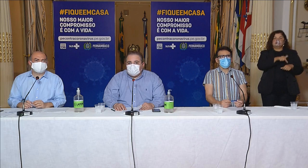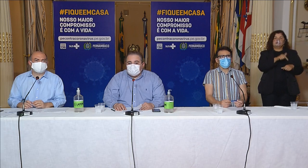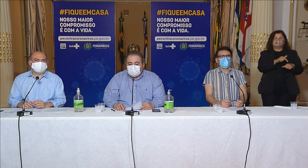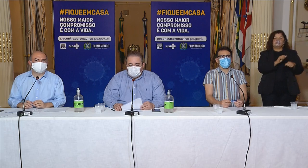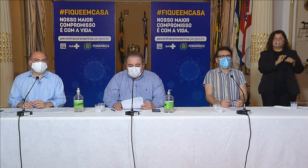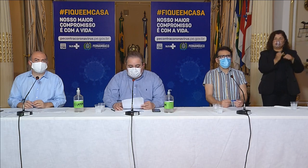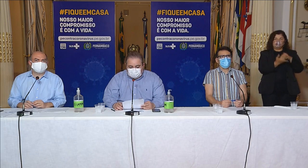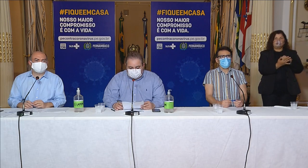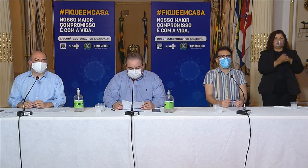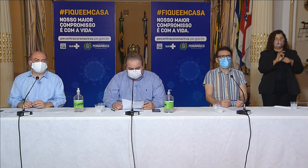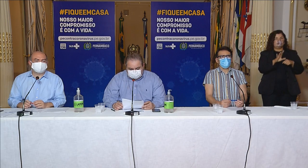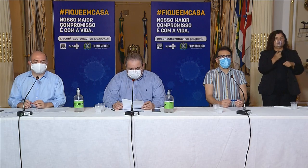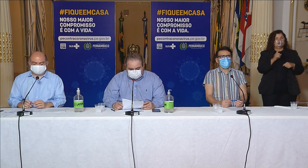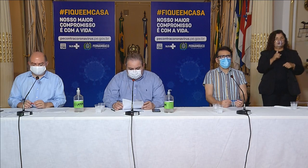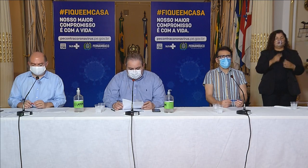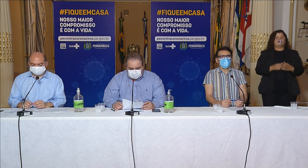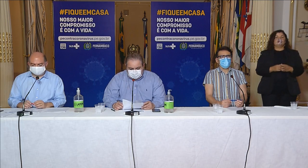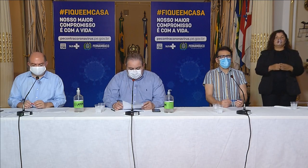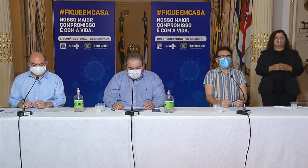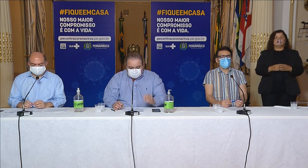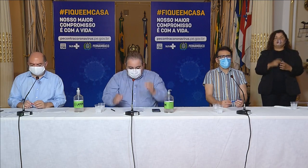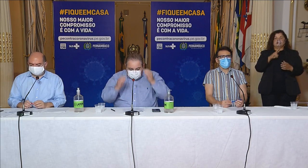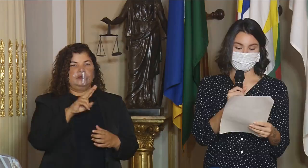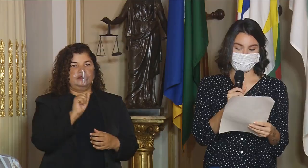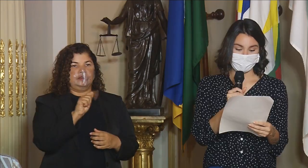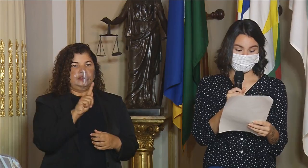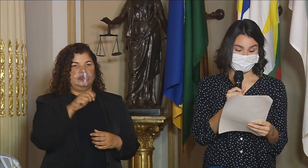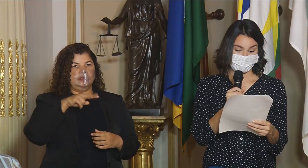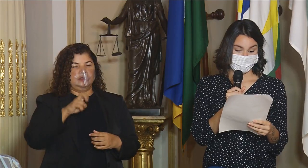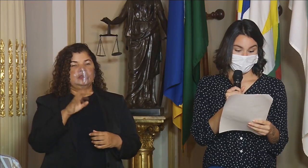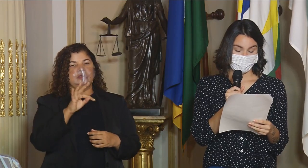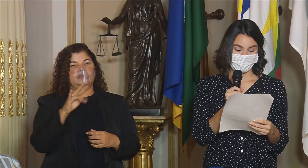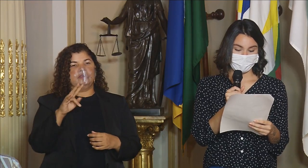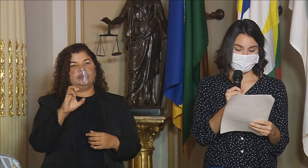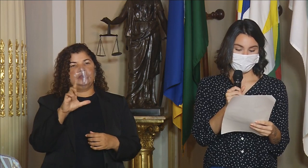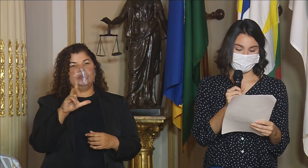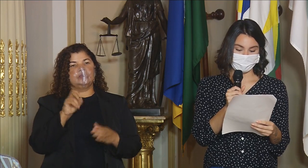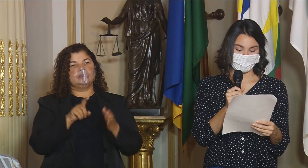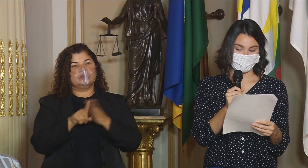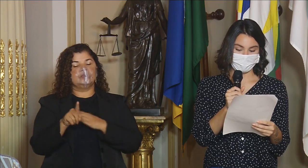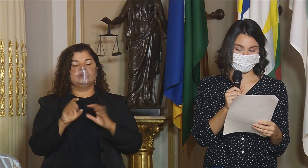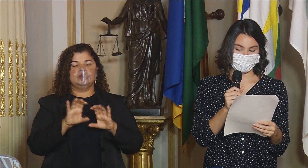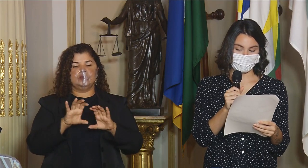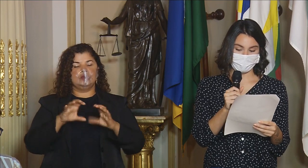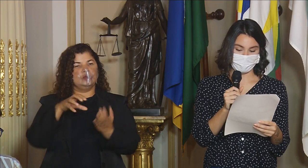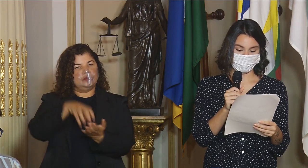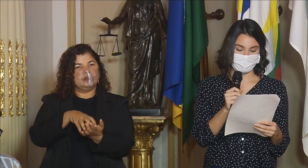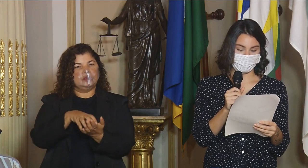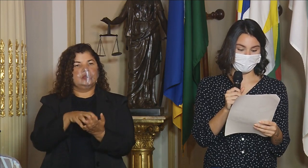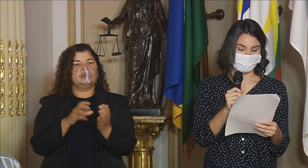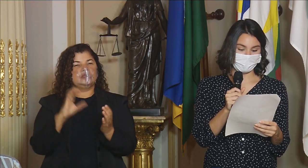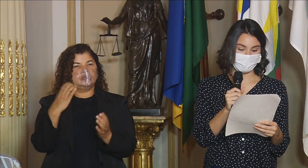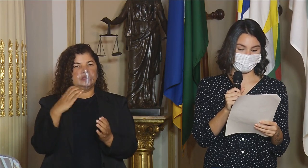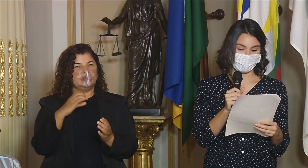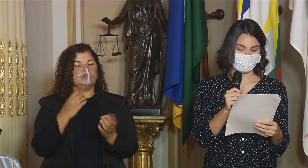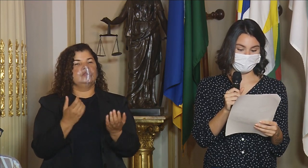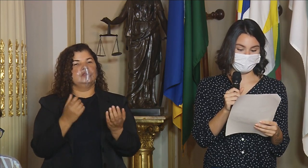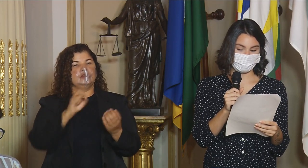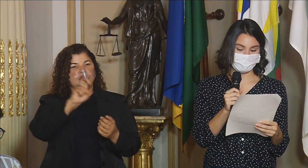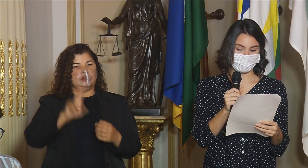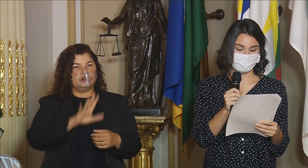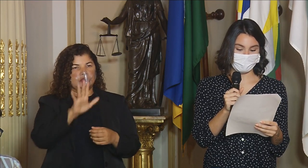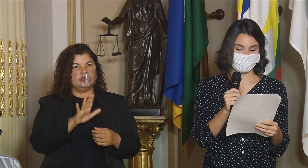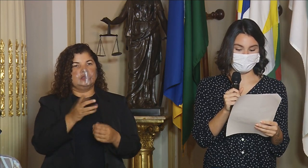da Covid-19. Wagner Oliveira, da TV Clube, pergunta: o Comitê Científico do Consórcio Nordeste recomenda que a retomada